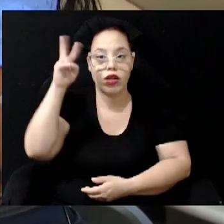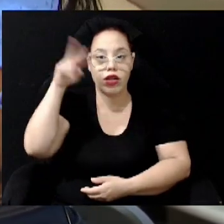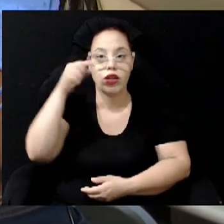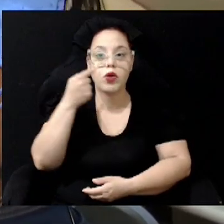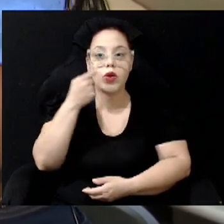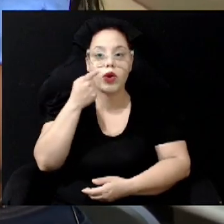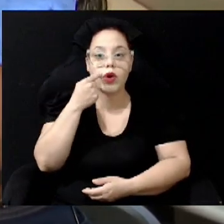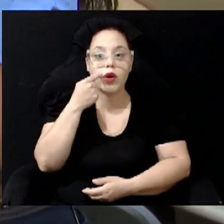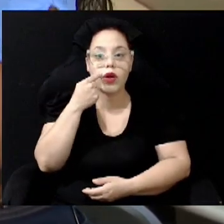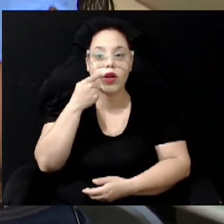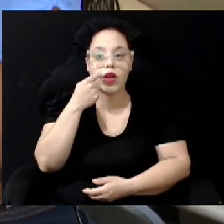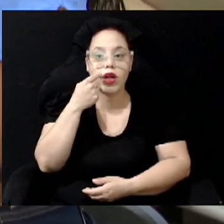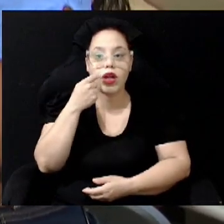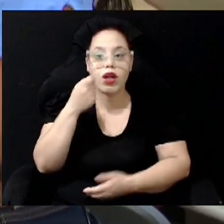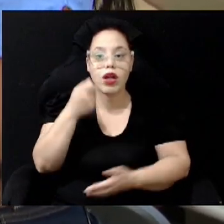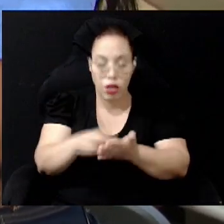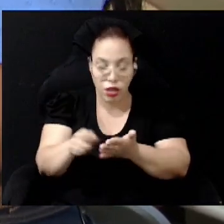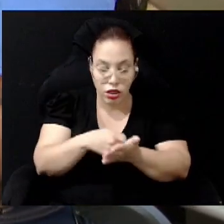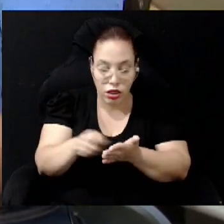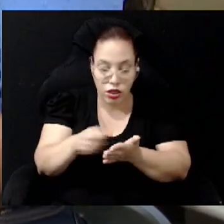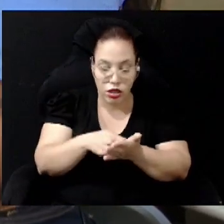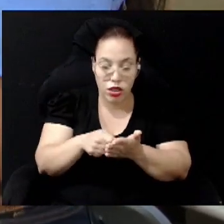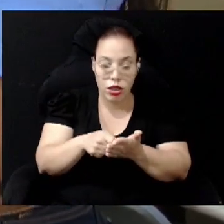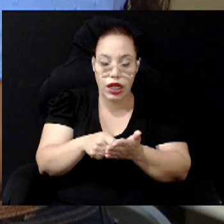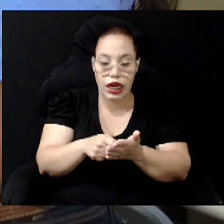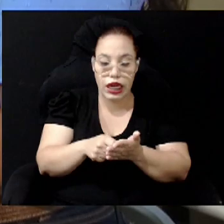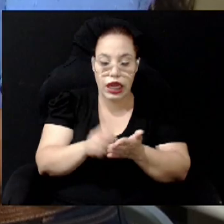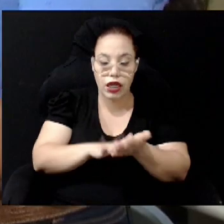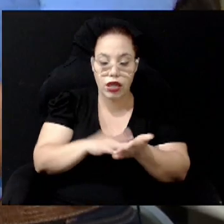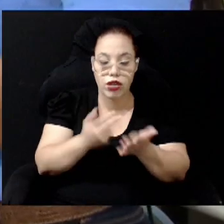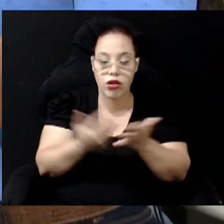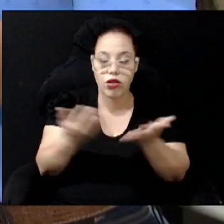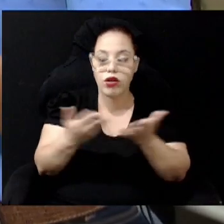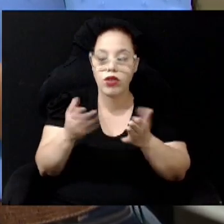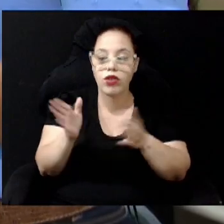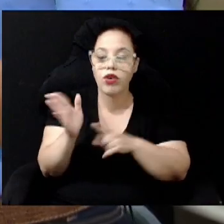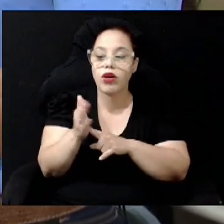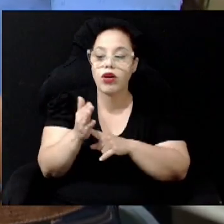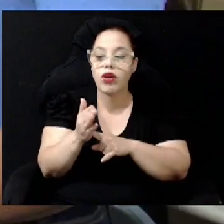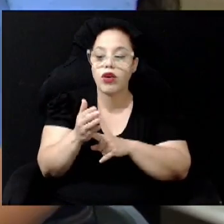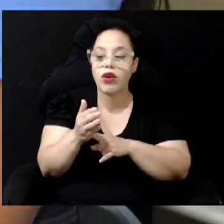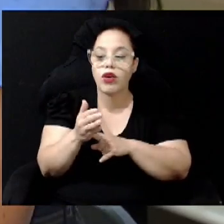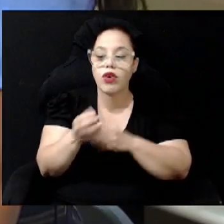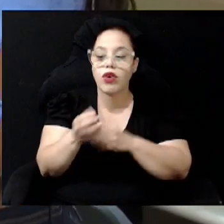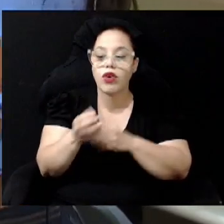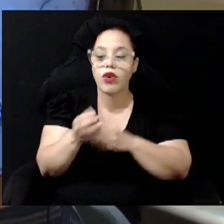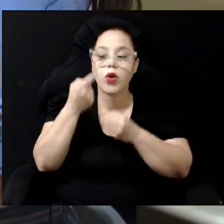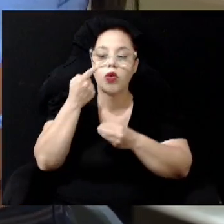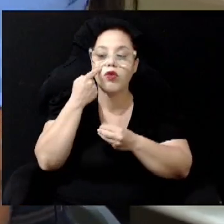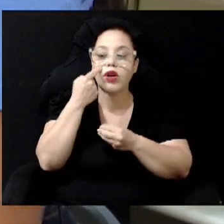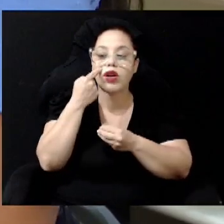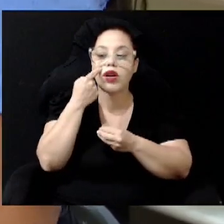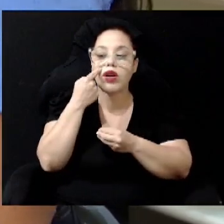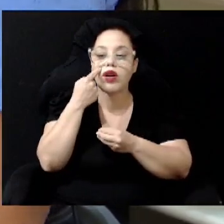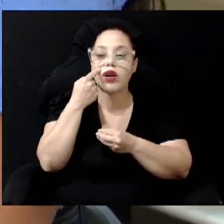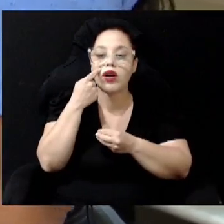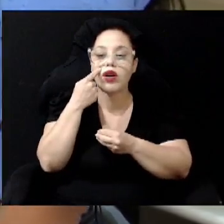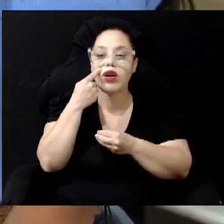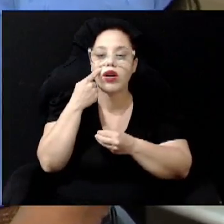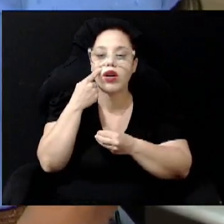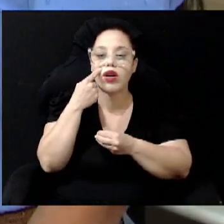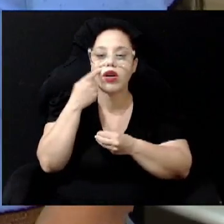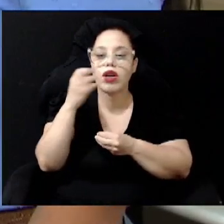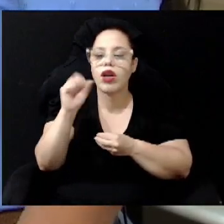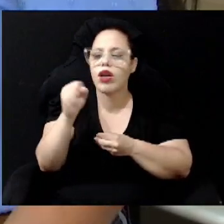está no papel e está manuscrito. E hoje, com a tecnologia, qual que é a visão daqui uns